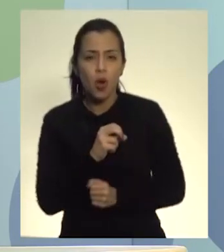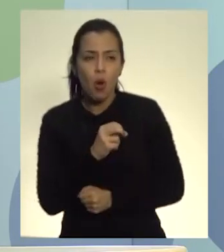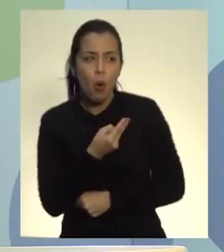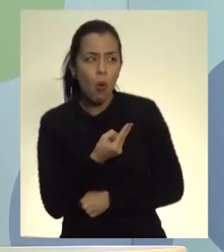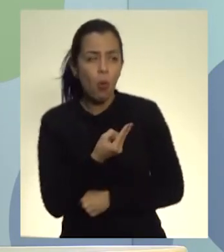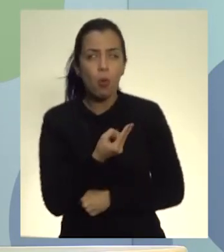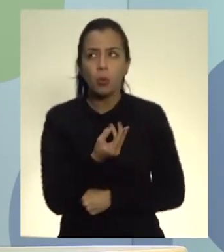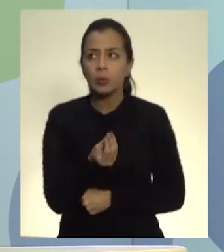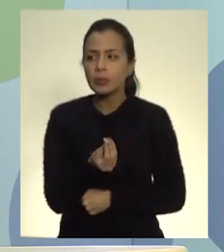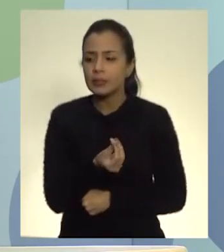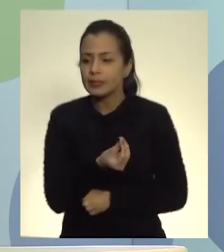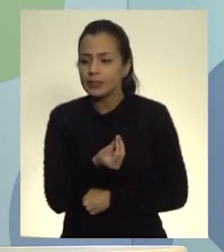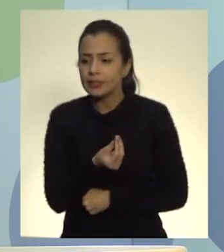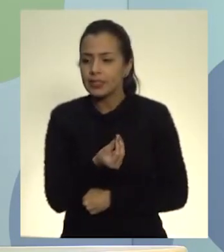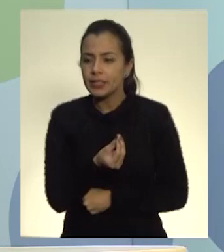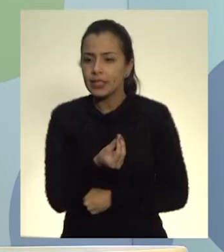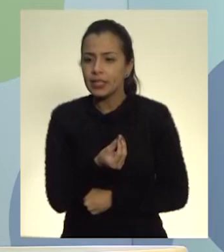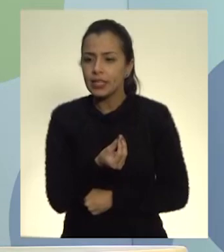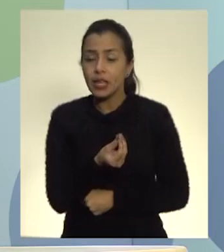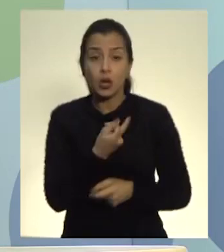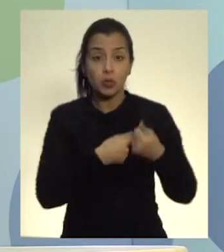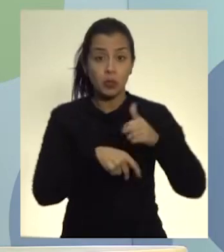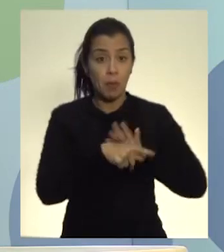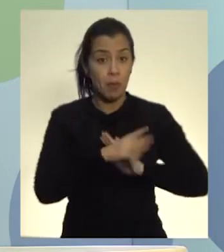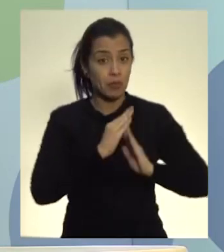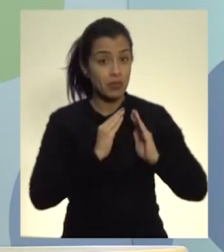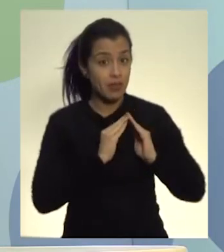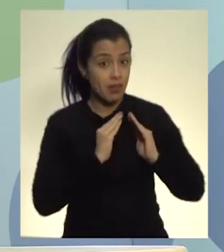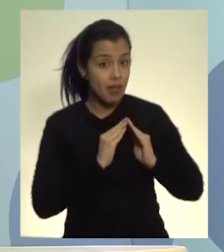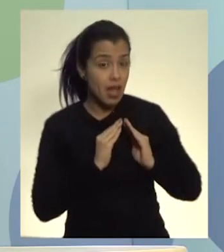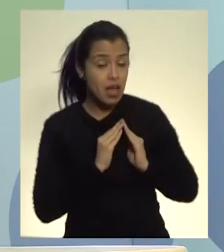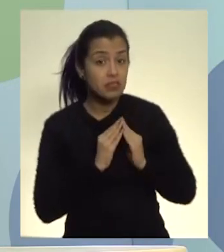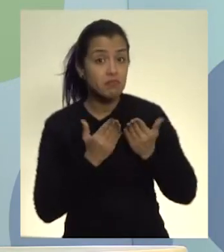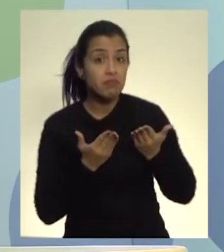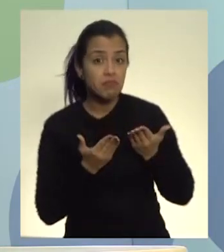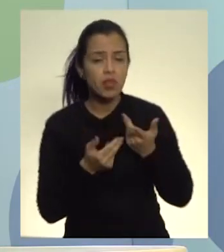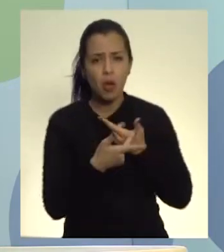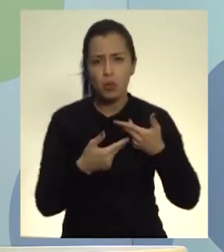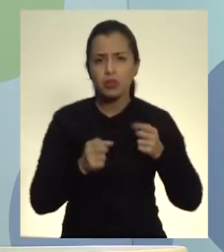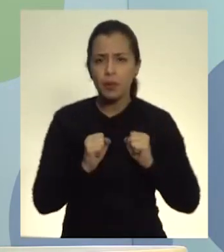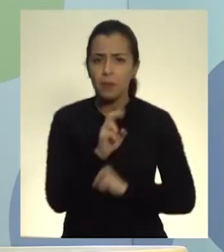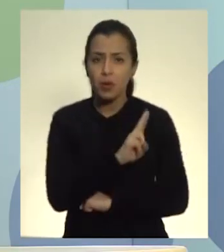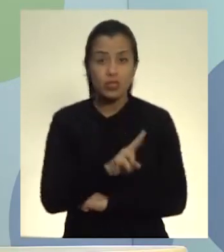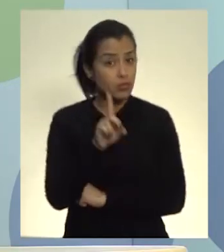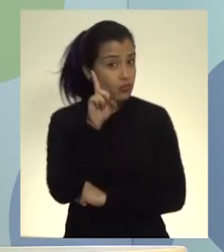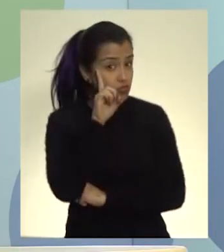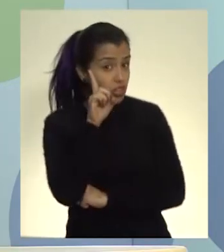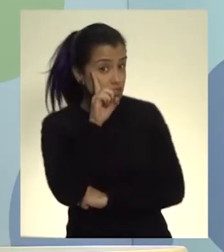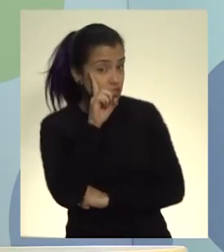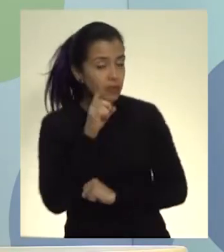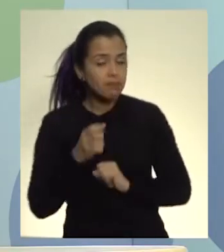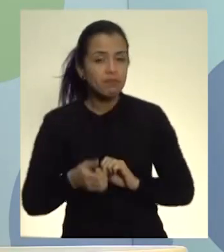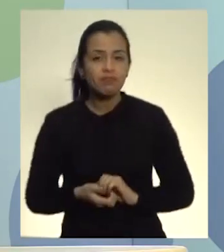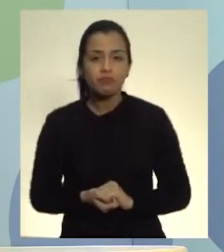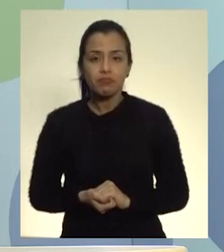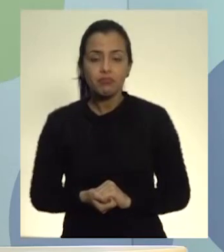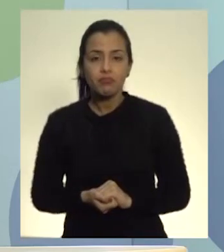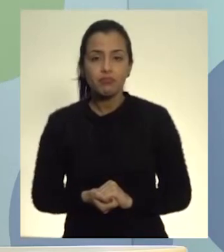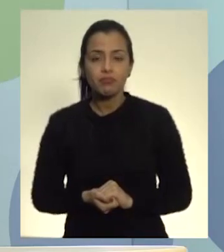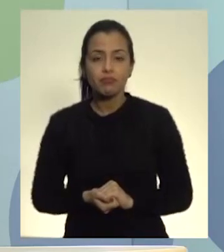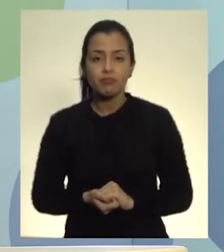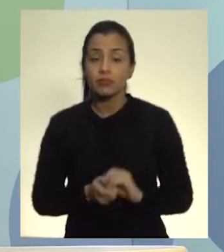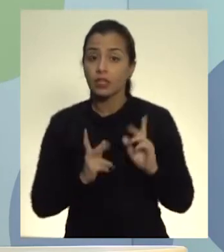problemas relacionados à economia doméstica, vocês podem trazer isso para o dia a dia. Mesma coisa, se vocês